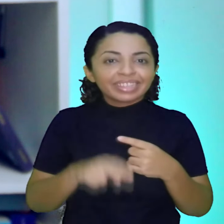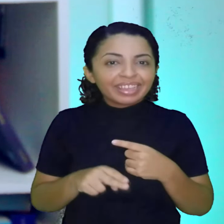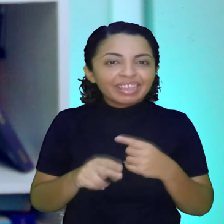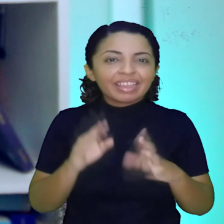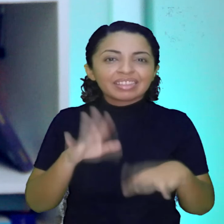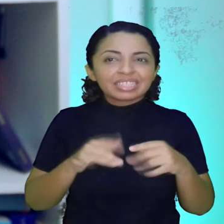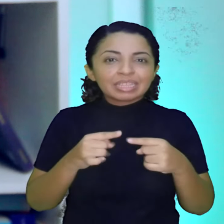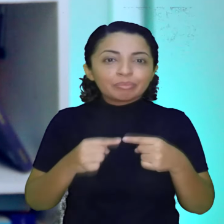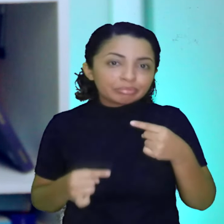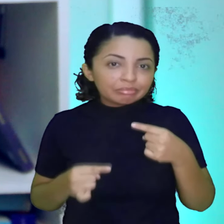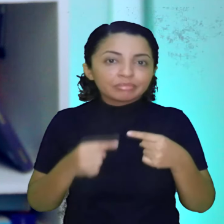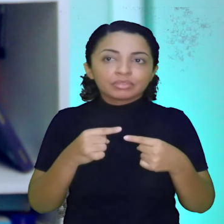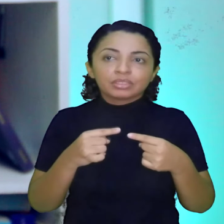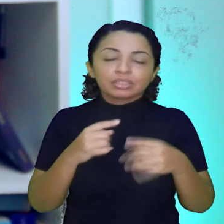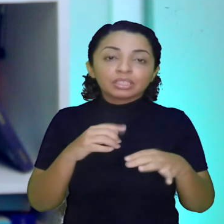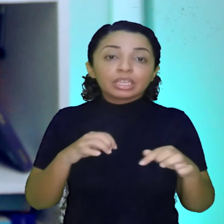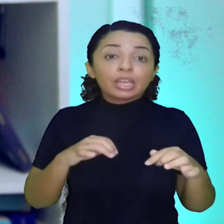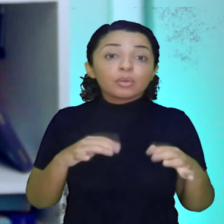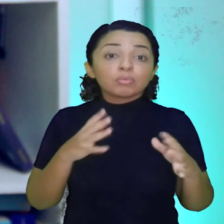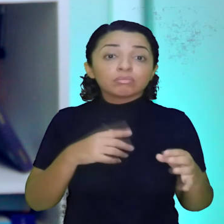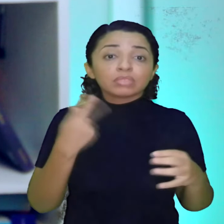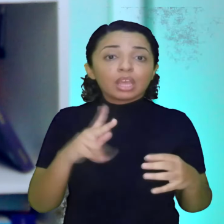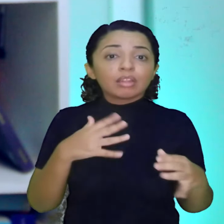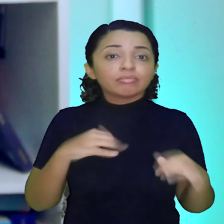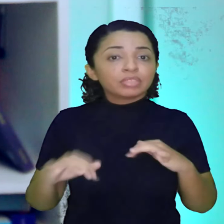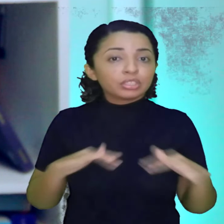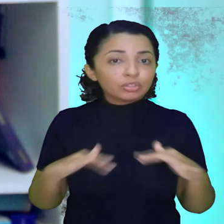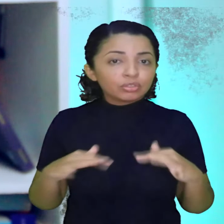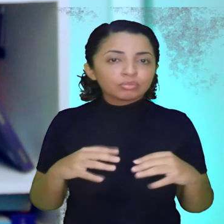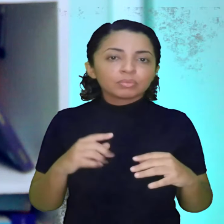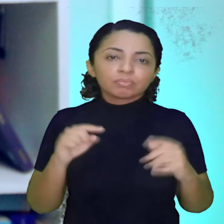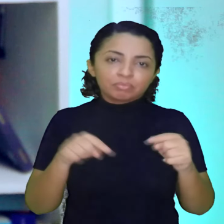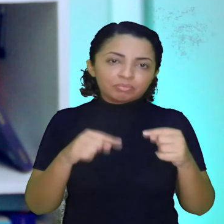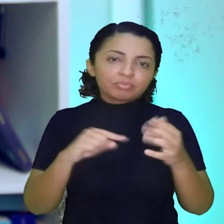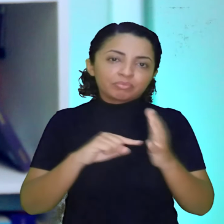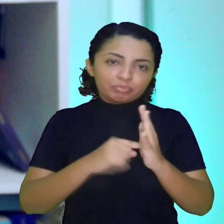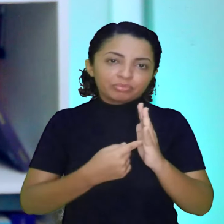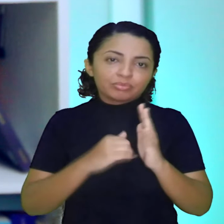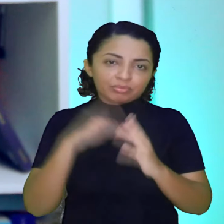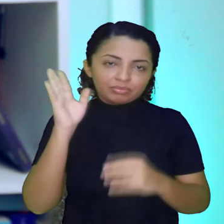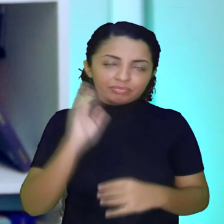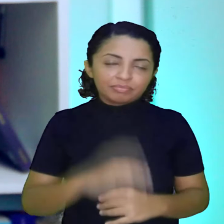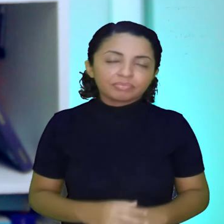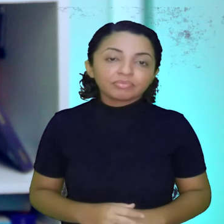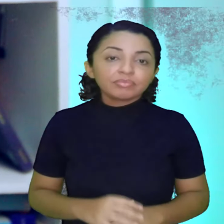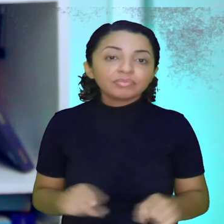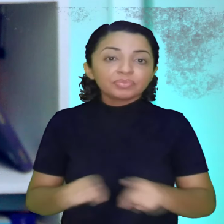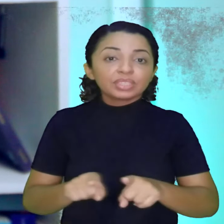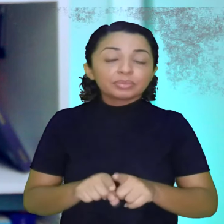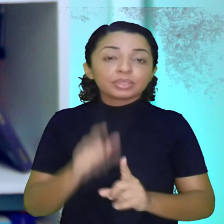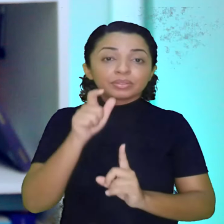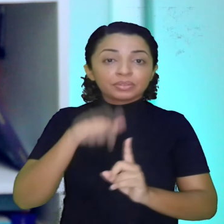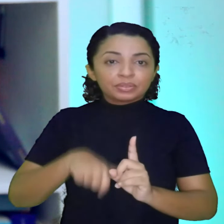ritmo do romance. E eu acho que o ritmo desse livro é um dos pontos altos. Além disso, a composição